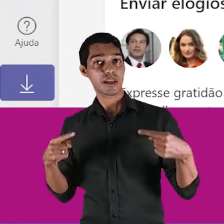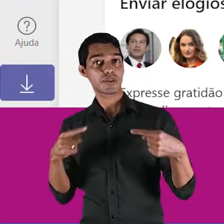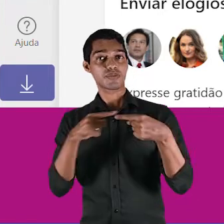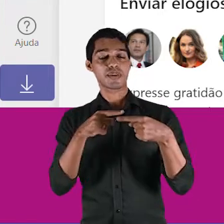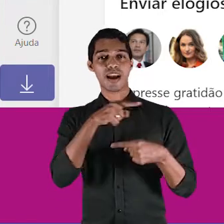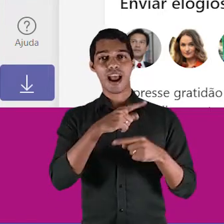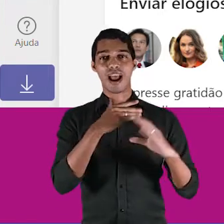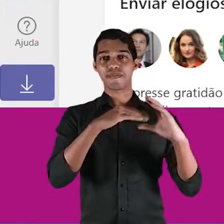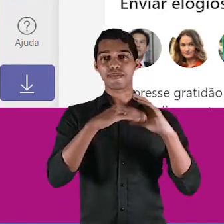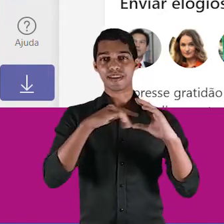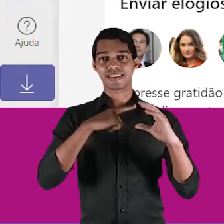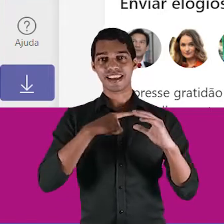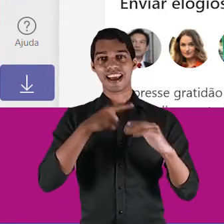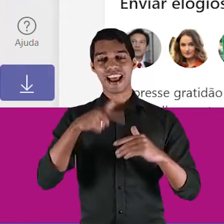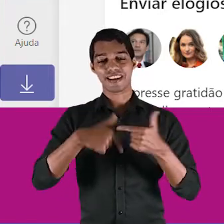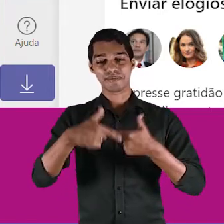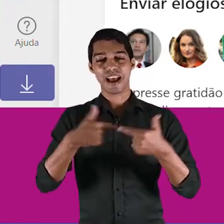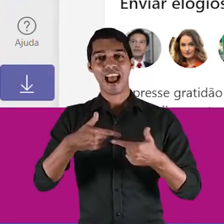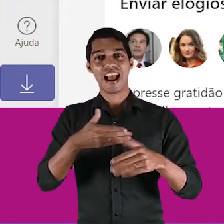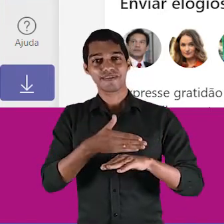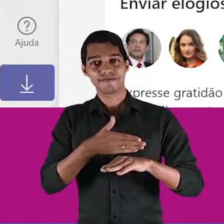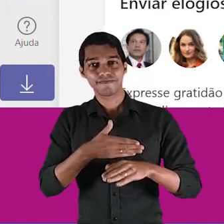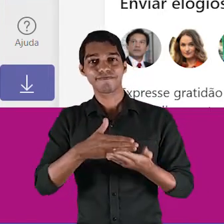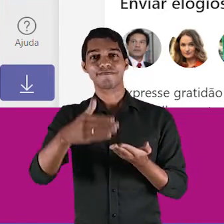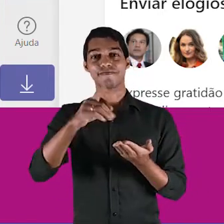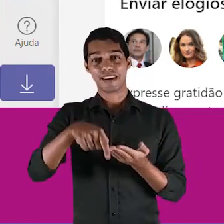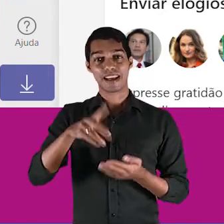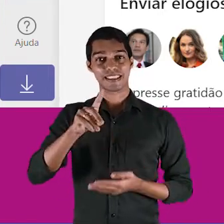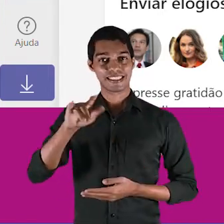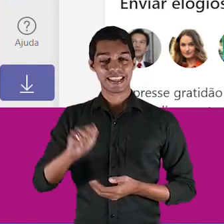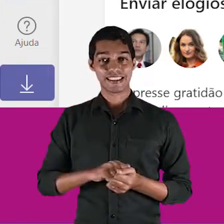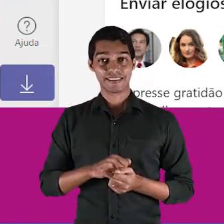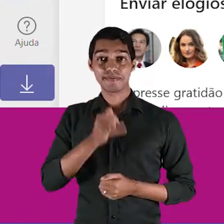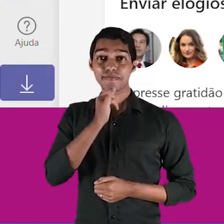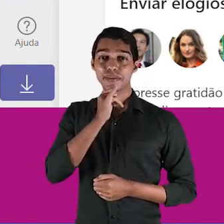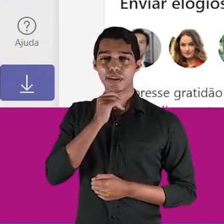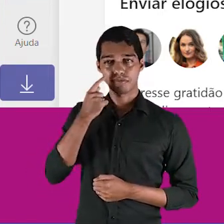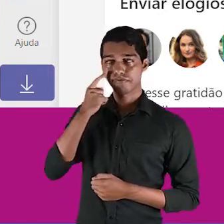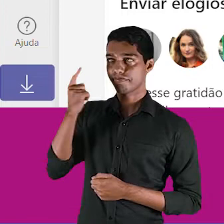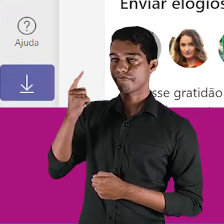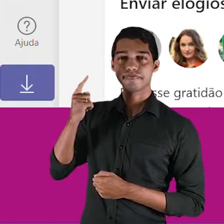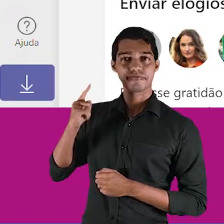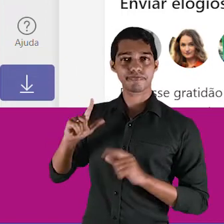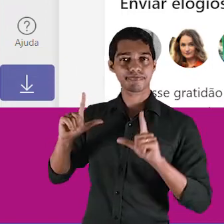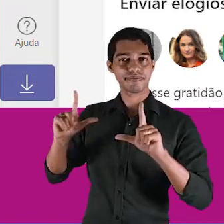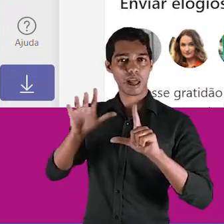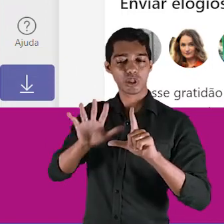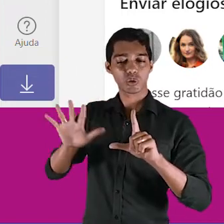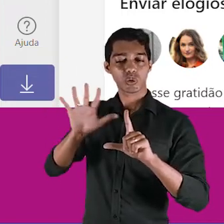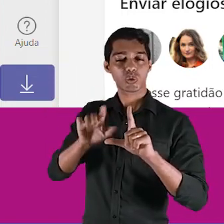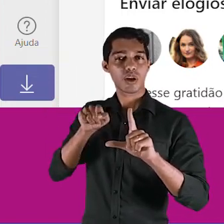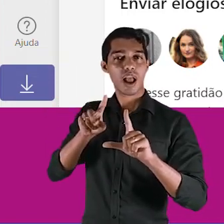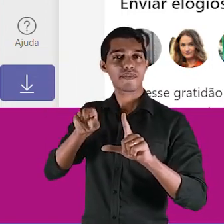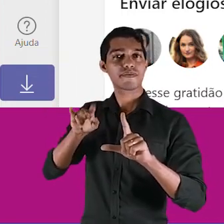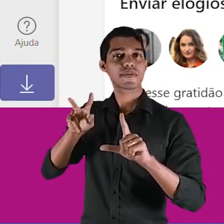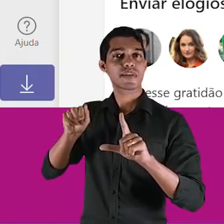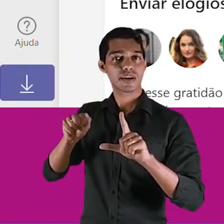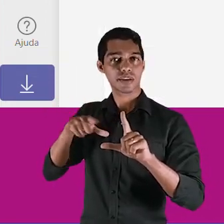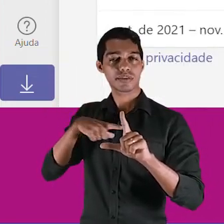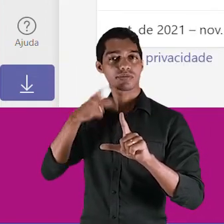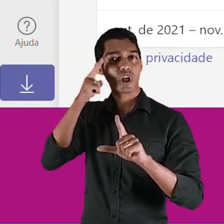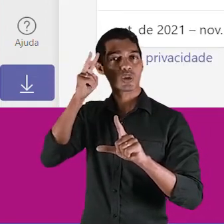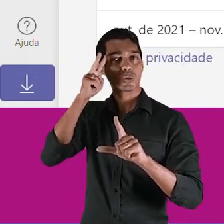nas atividades programadas no seu dia a dia. Aqui eu tenho um exemplo da tela do Viva Insights, em que você pode, por exemplo, manter